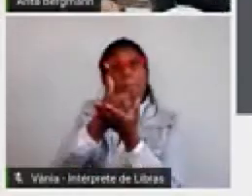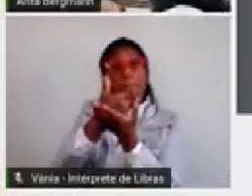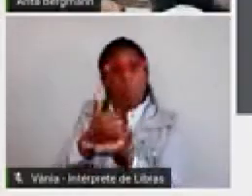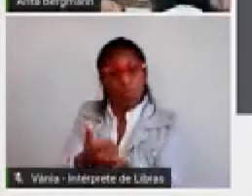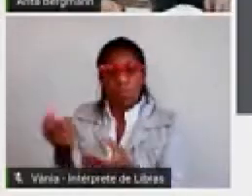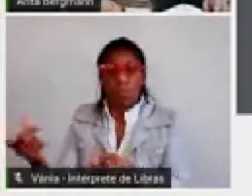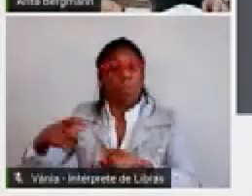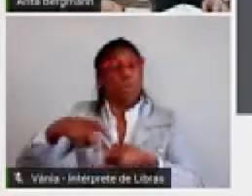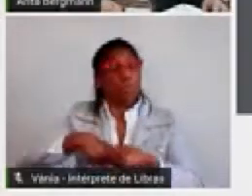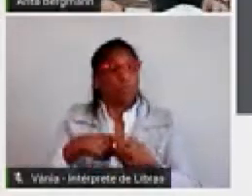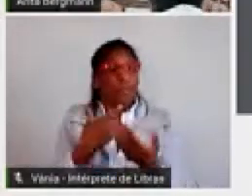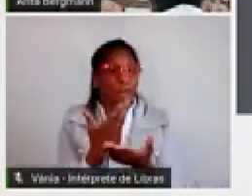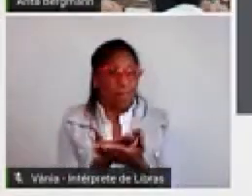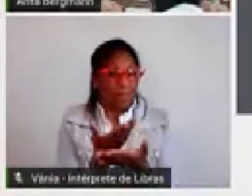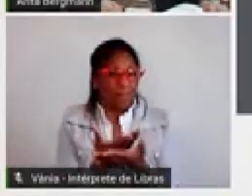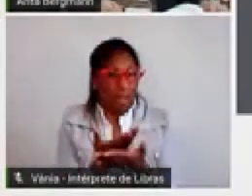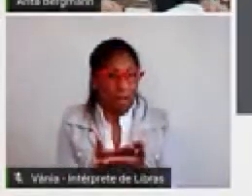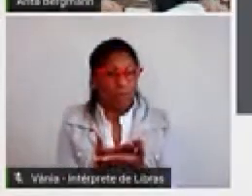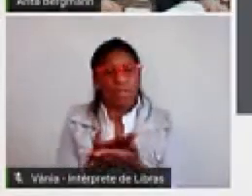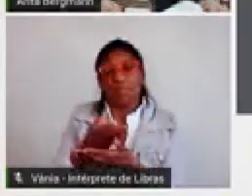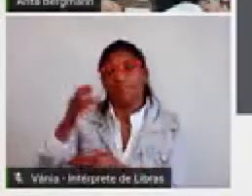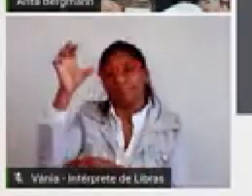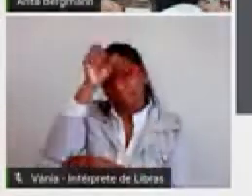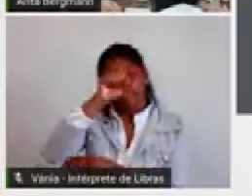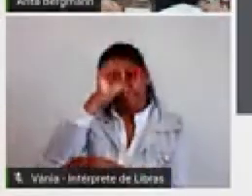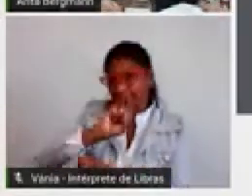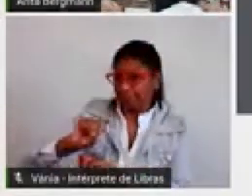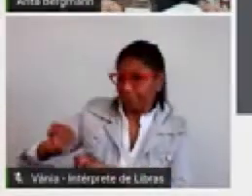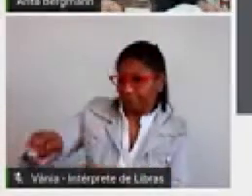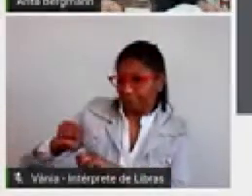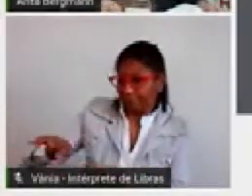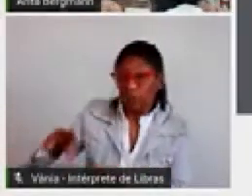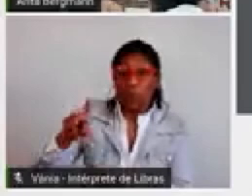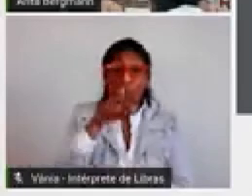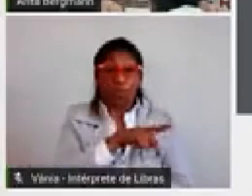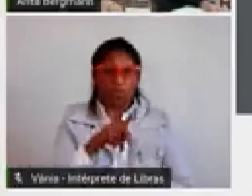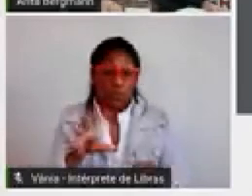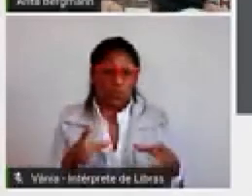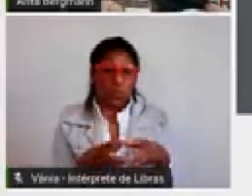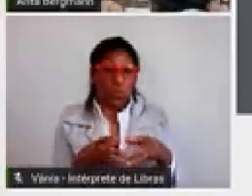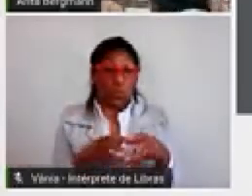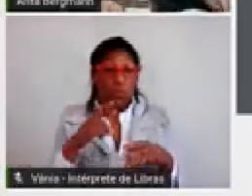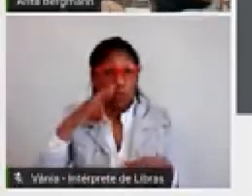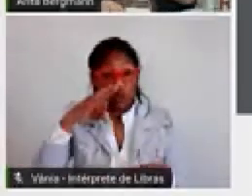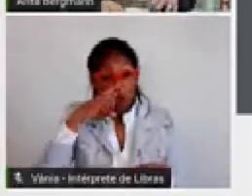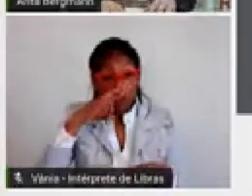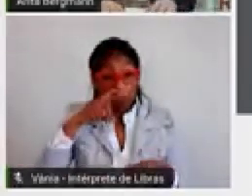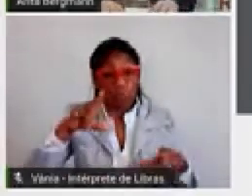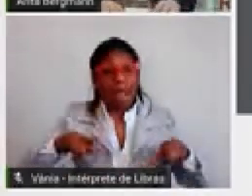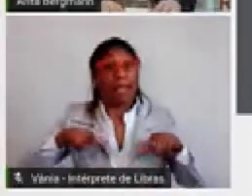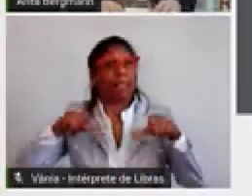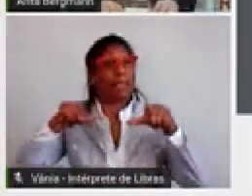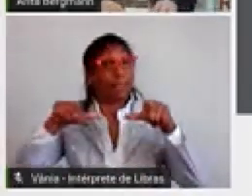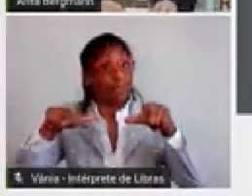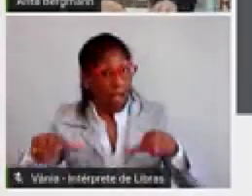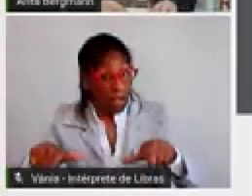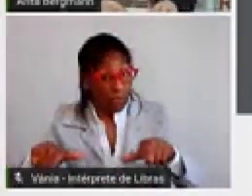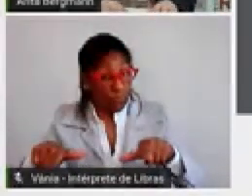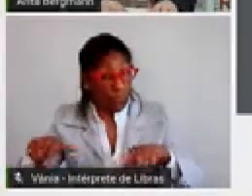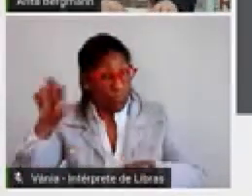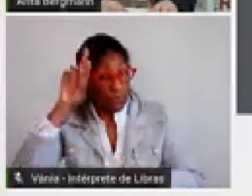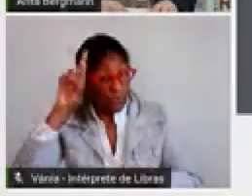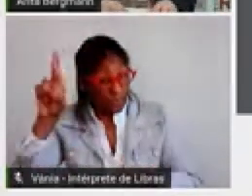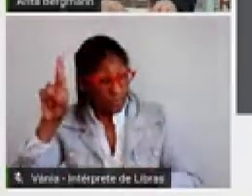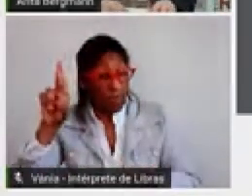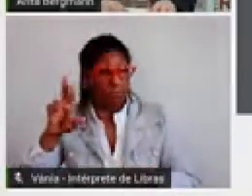trabalhando de casa. Já os profissionais que retornam devem receber termômetros, máscaras e equipamentos de proteção individual comprados